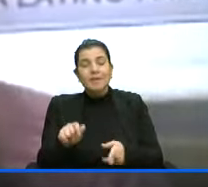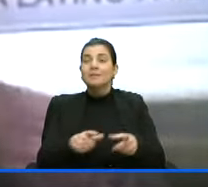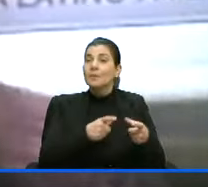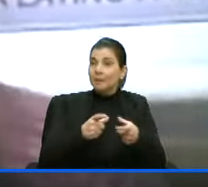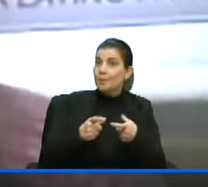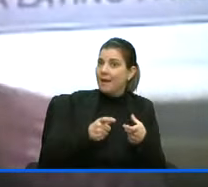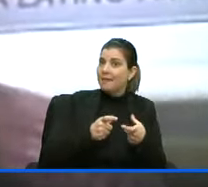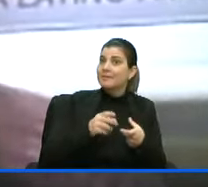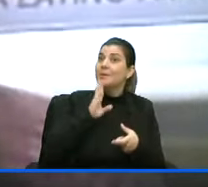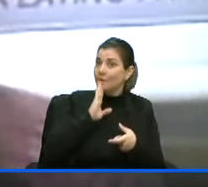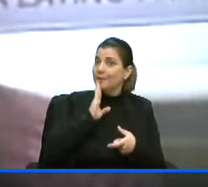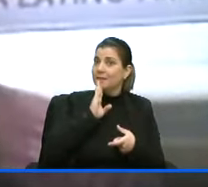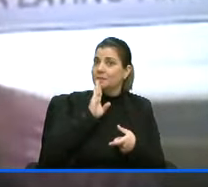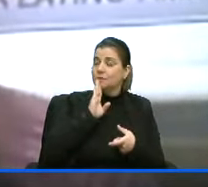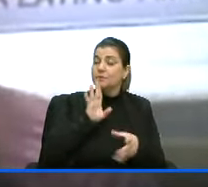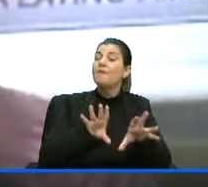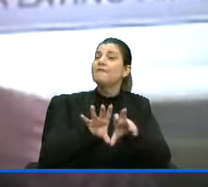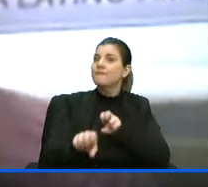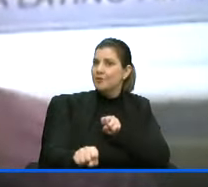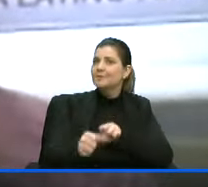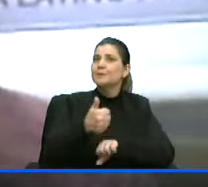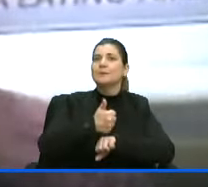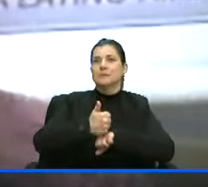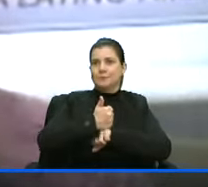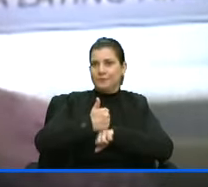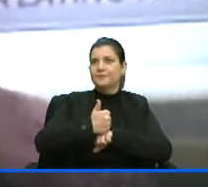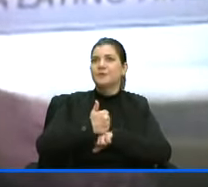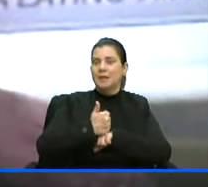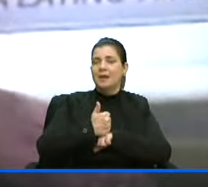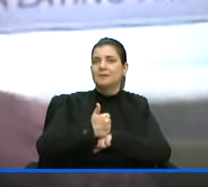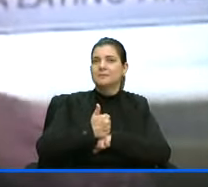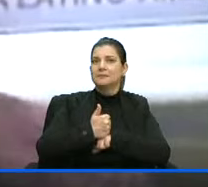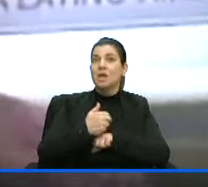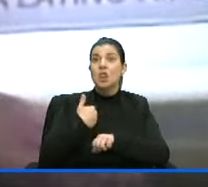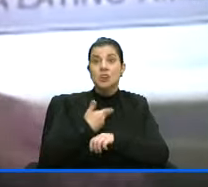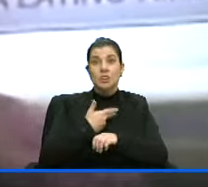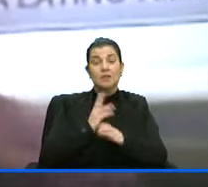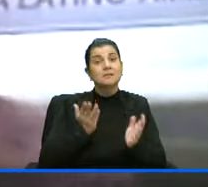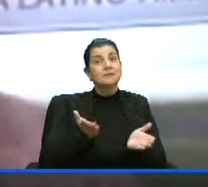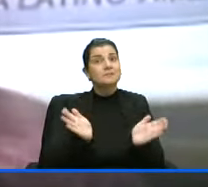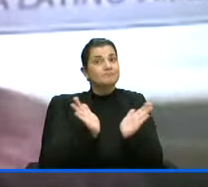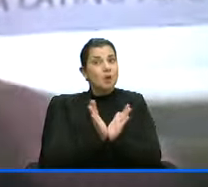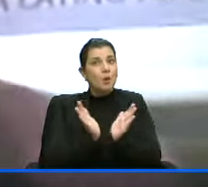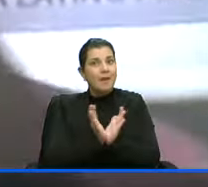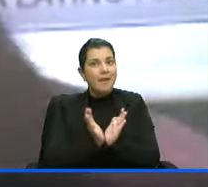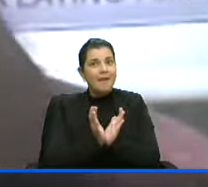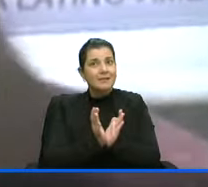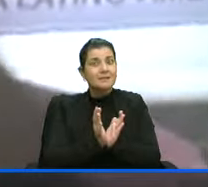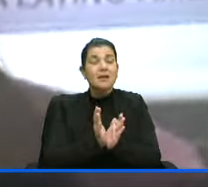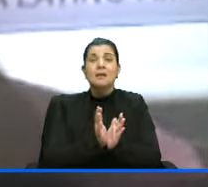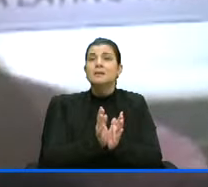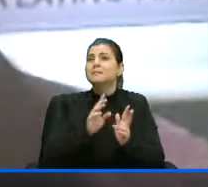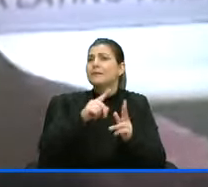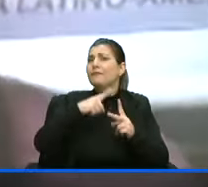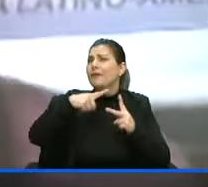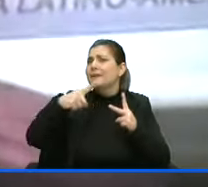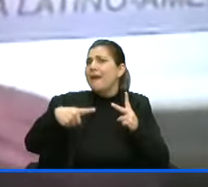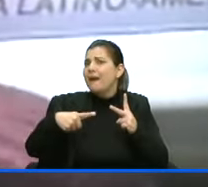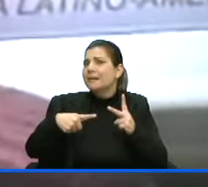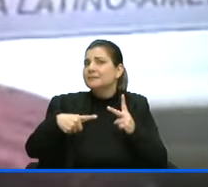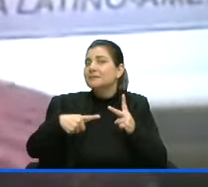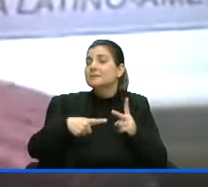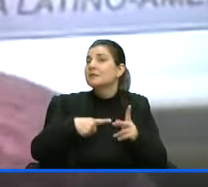formações dessas educadoras que atuam nas instituições parceirizadas, nossas companheiras, elas são variadas e nem todas têm um